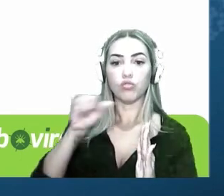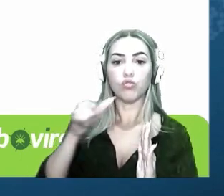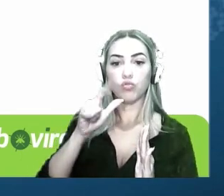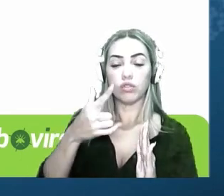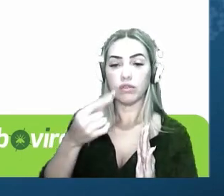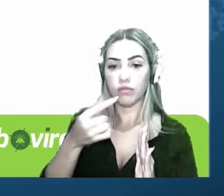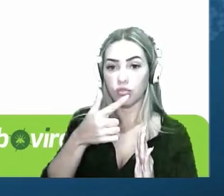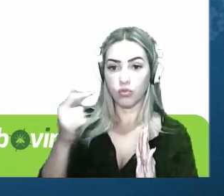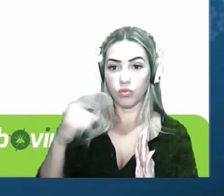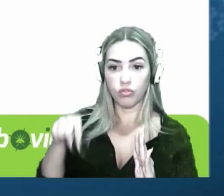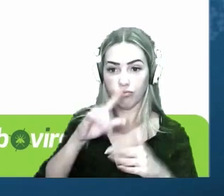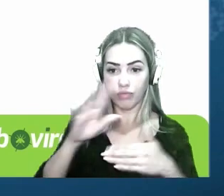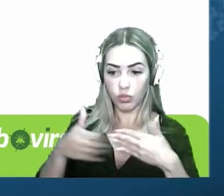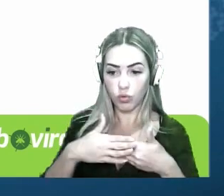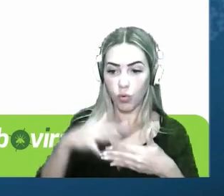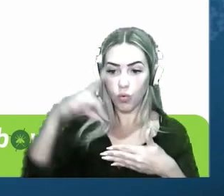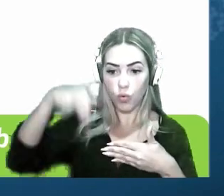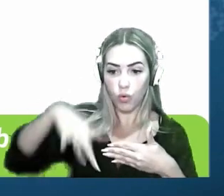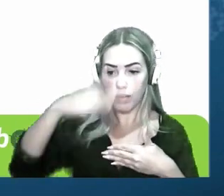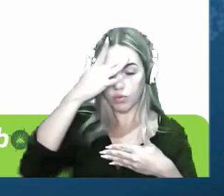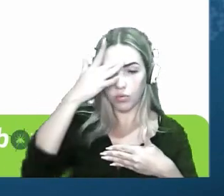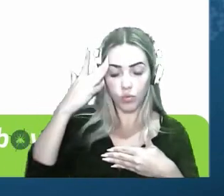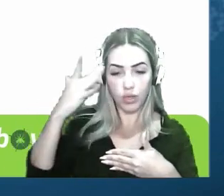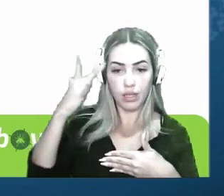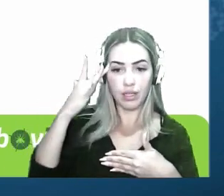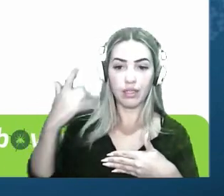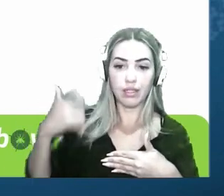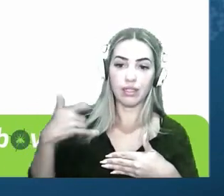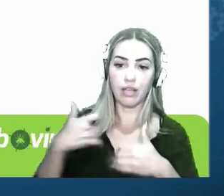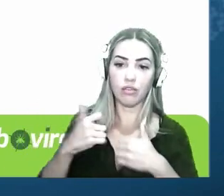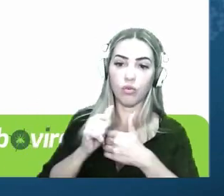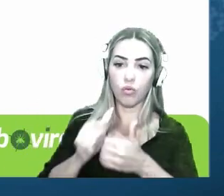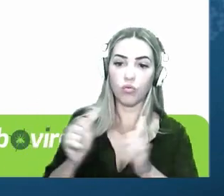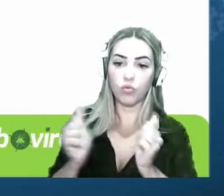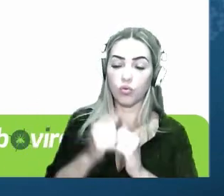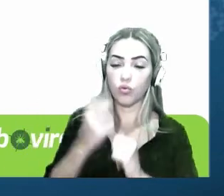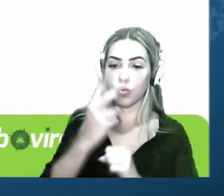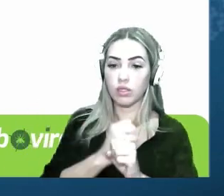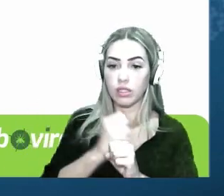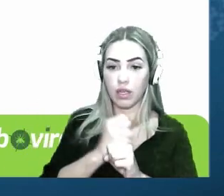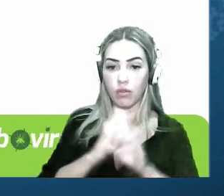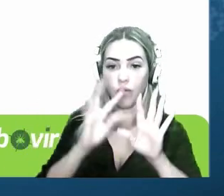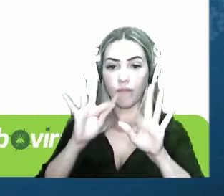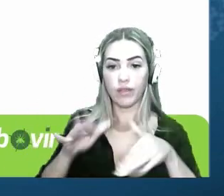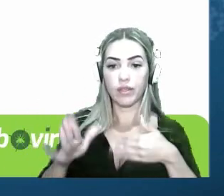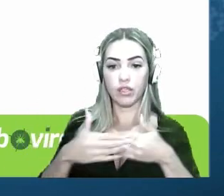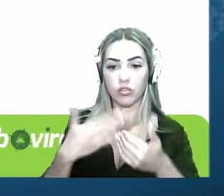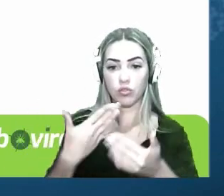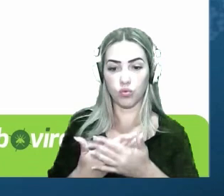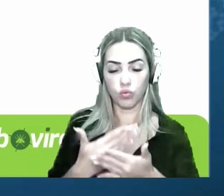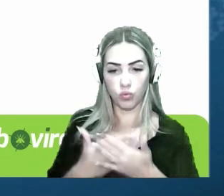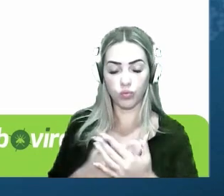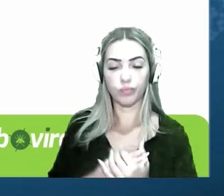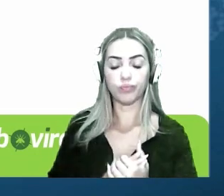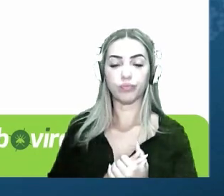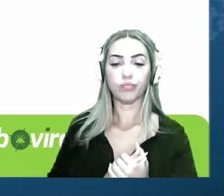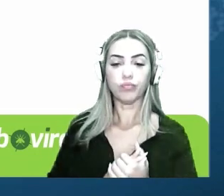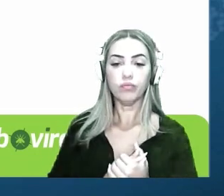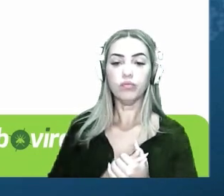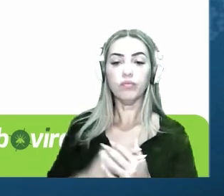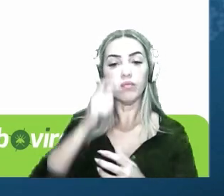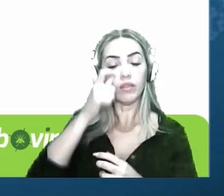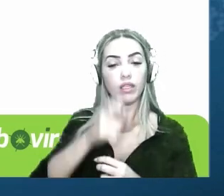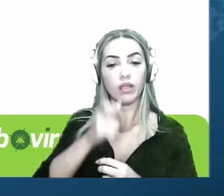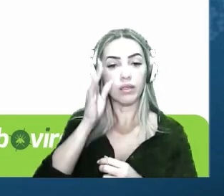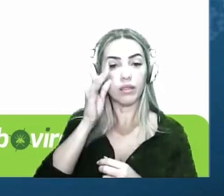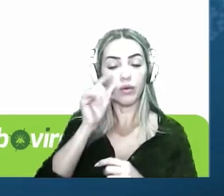quando o último participante completou 2 anos de segmento, e o fim do estudo para 24. O interessante de observar é que essa data de